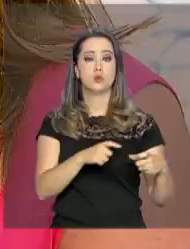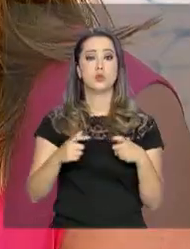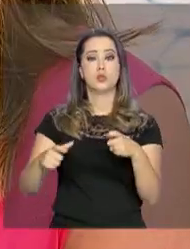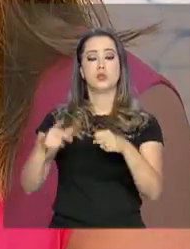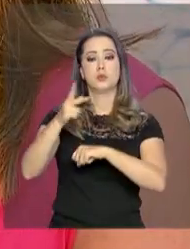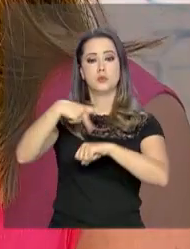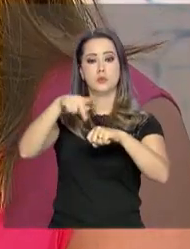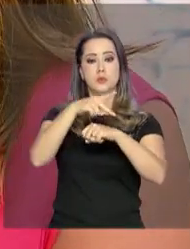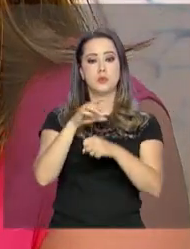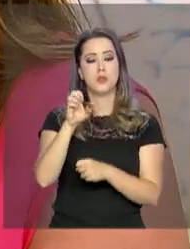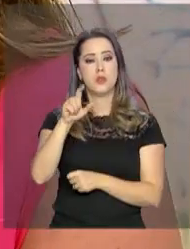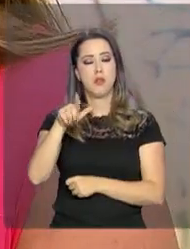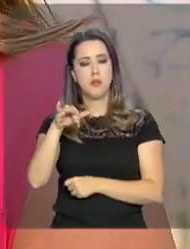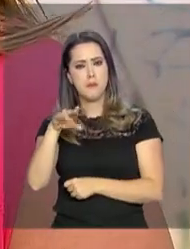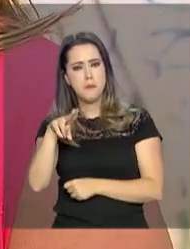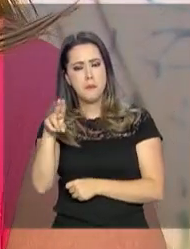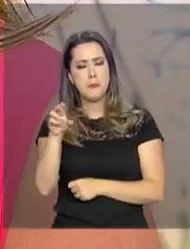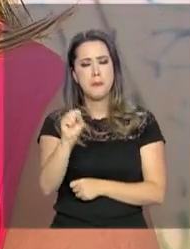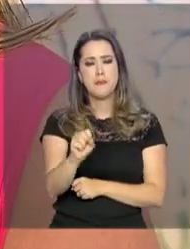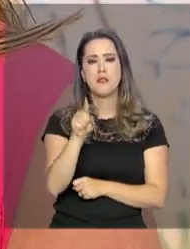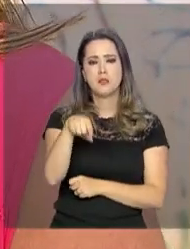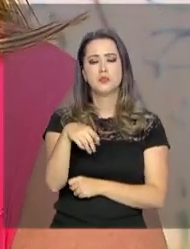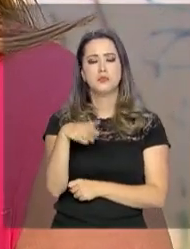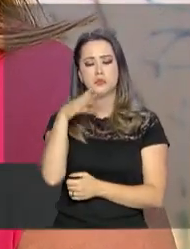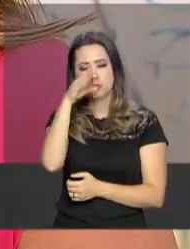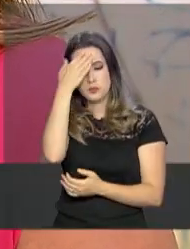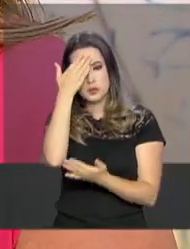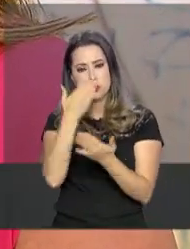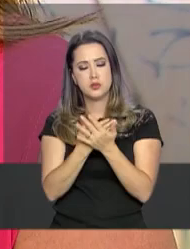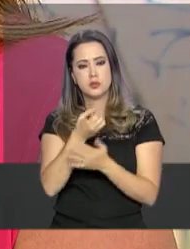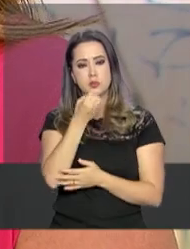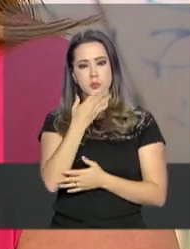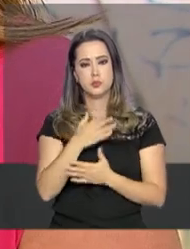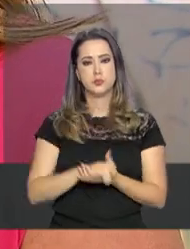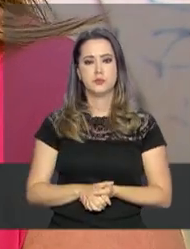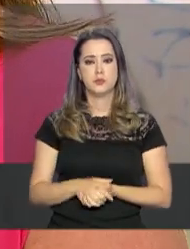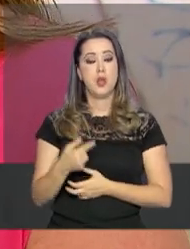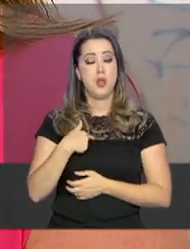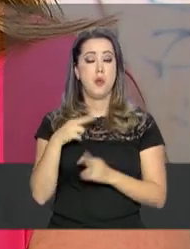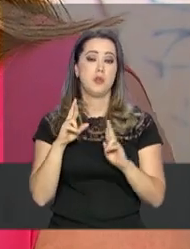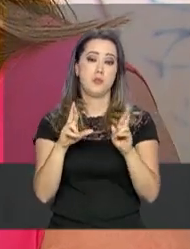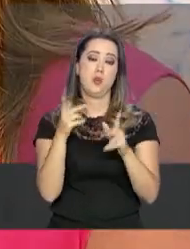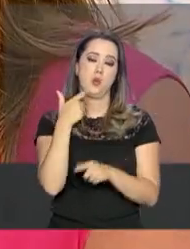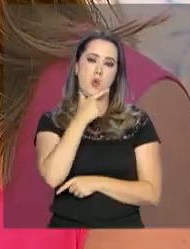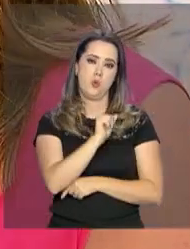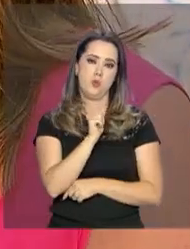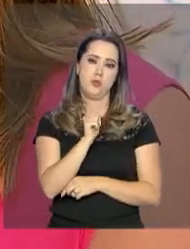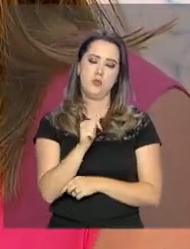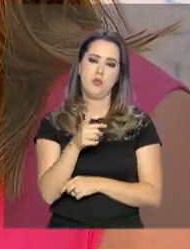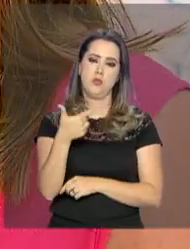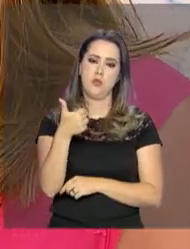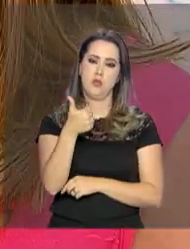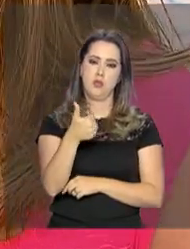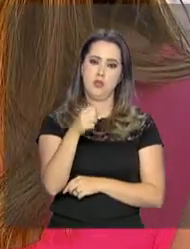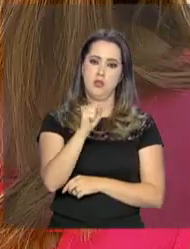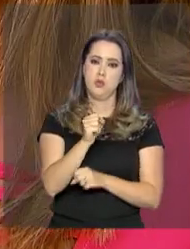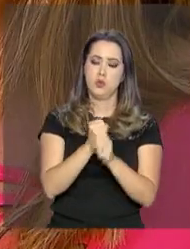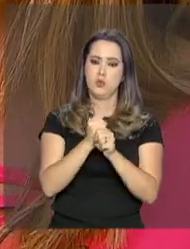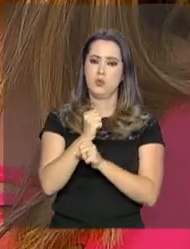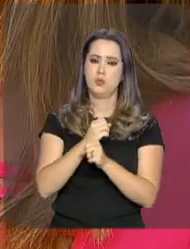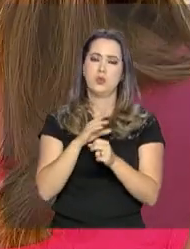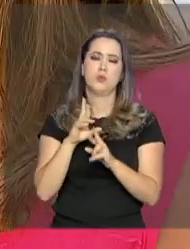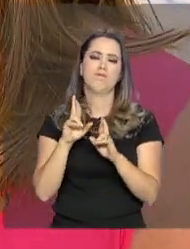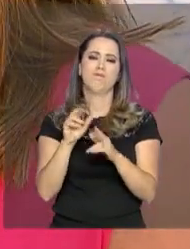país a eliza acha que se saiu bem espero que ele atinja e que eu chegue lá há 18 anos nem que eu parei de